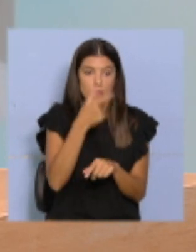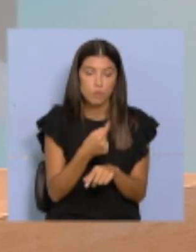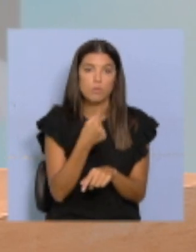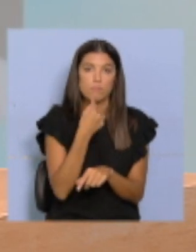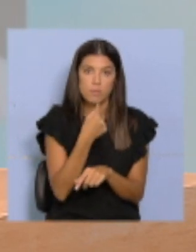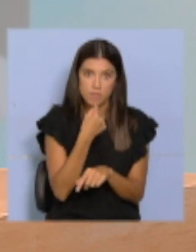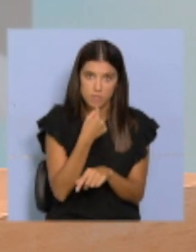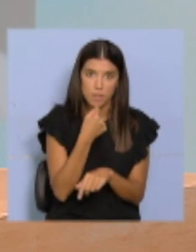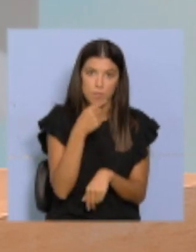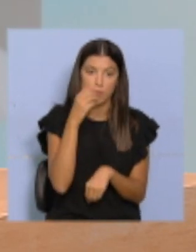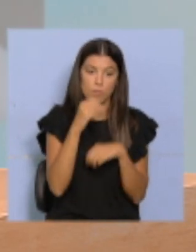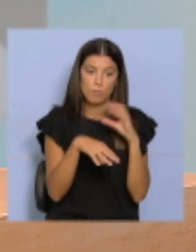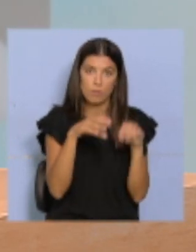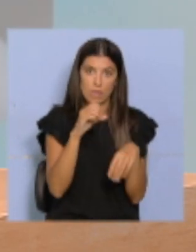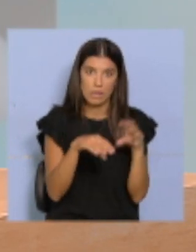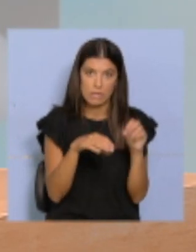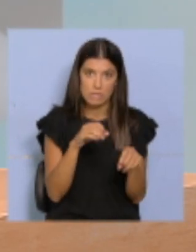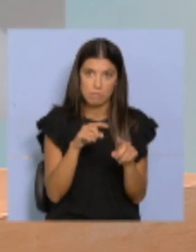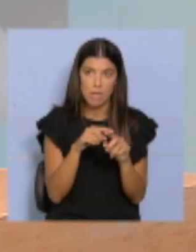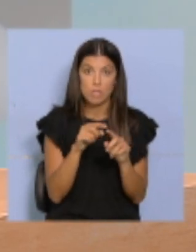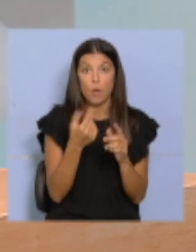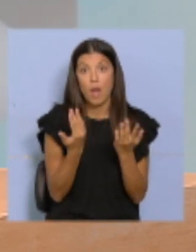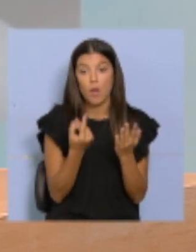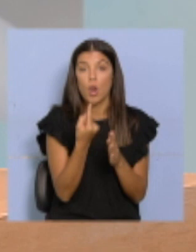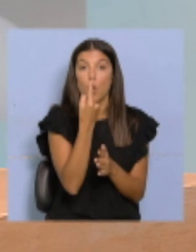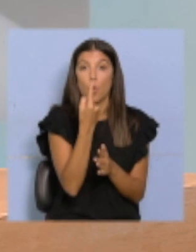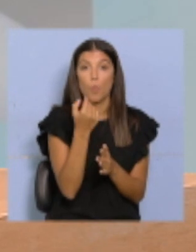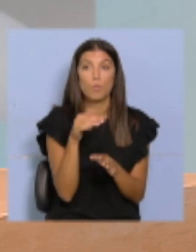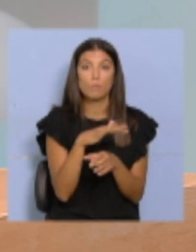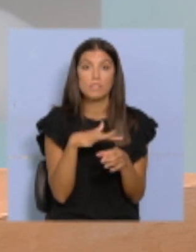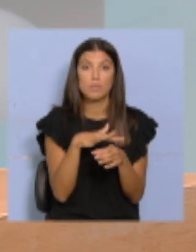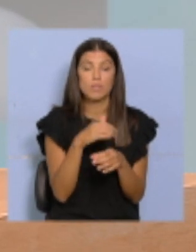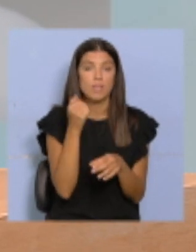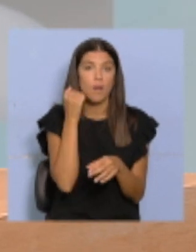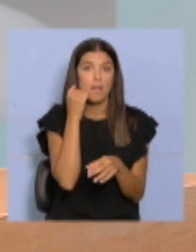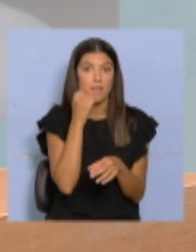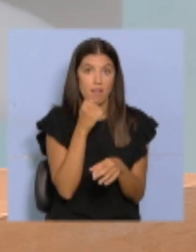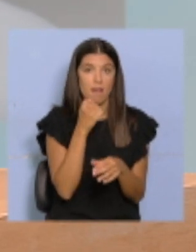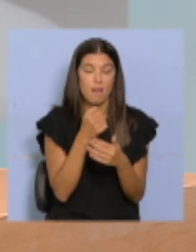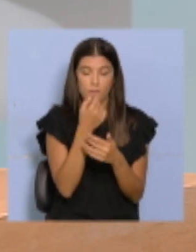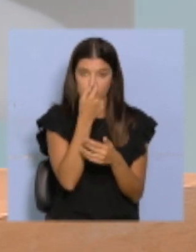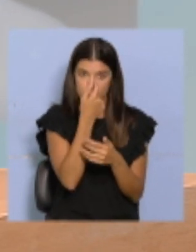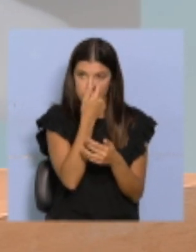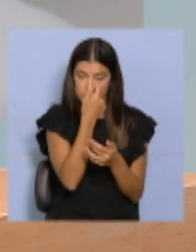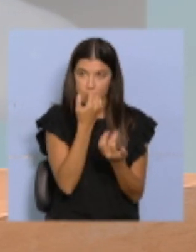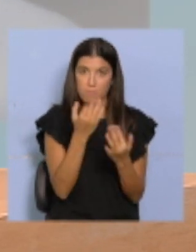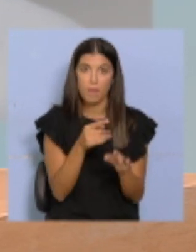termos casos, e é grave, desde logo por causa da situação de contágio, mas dizer que de facto, e